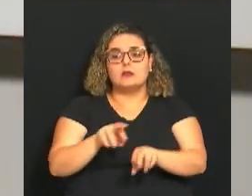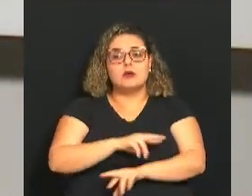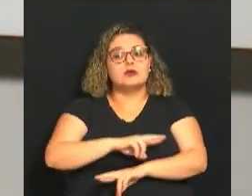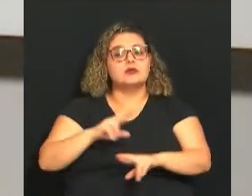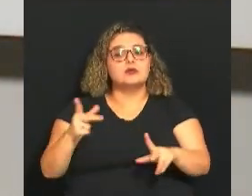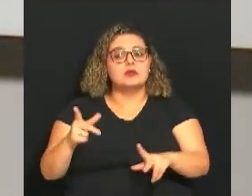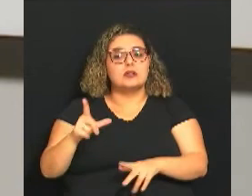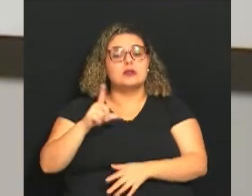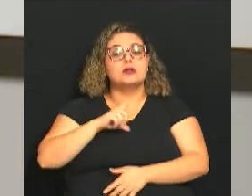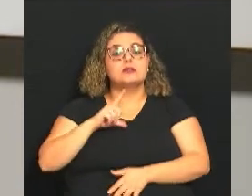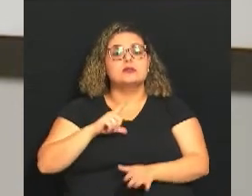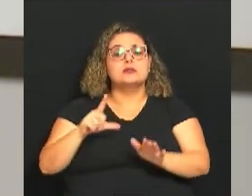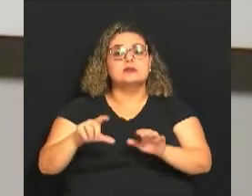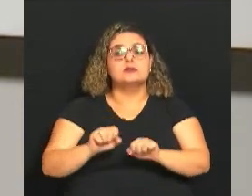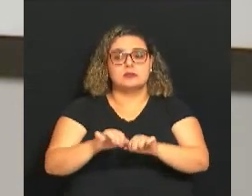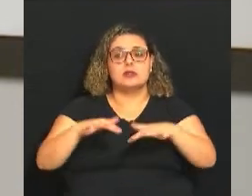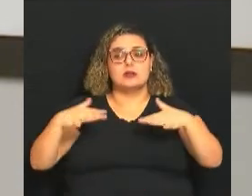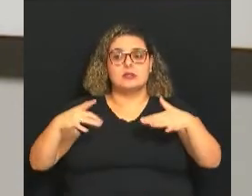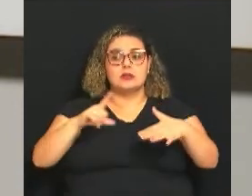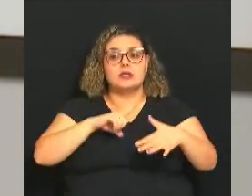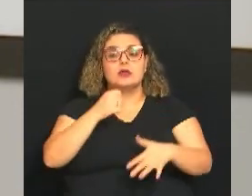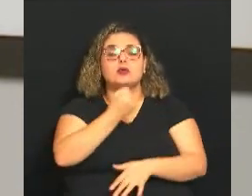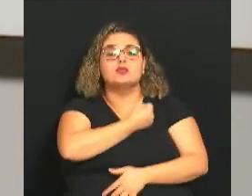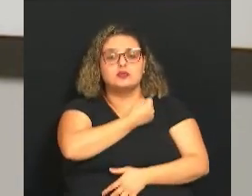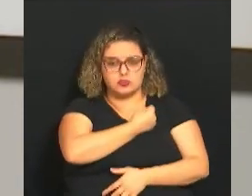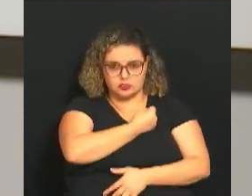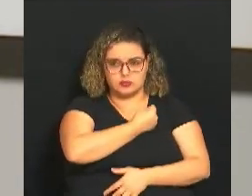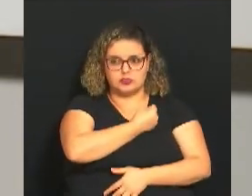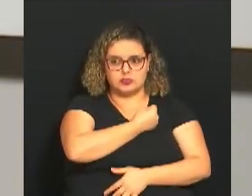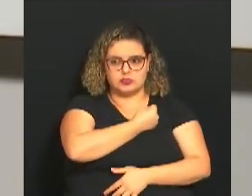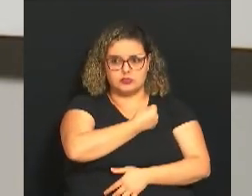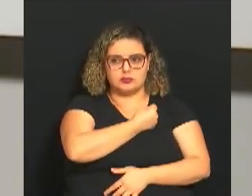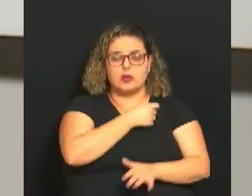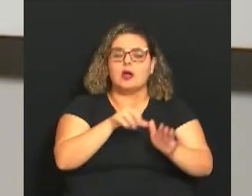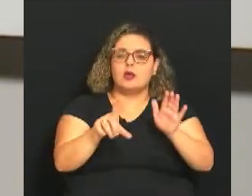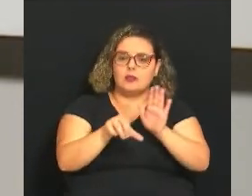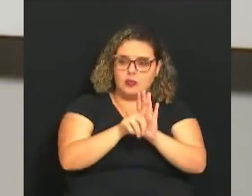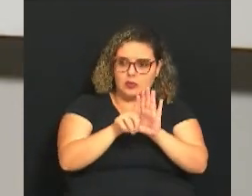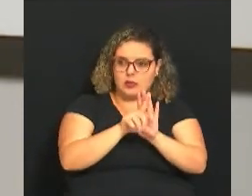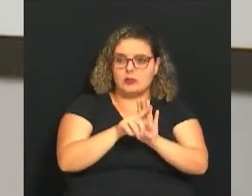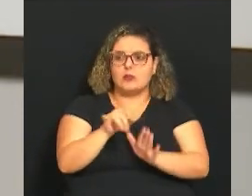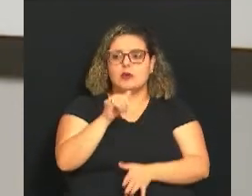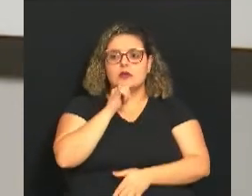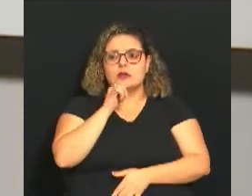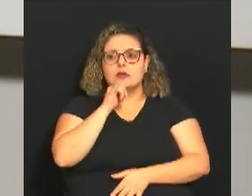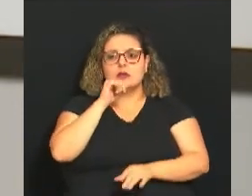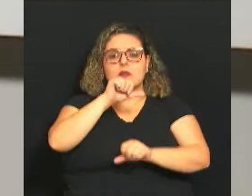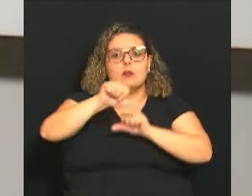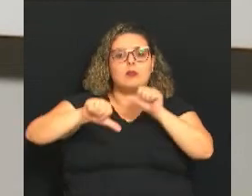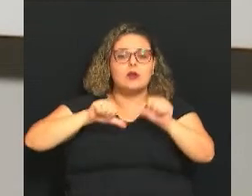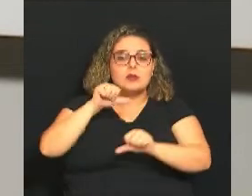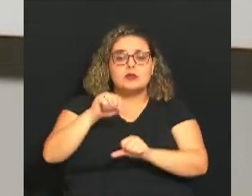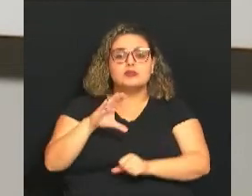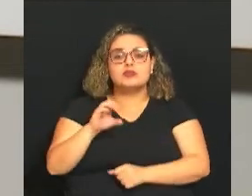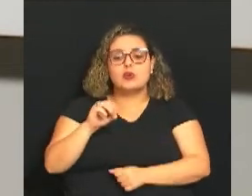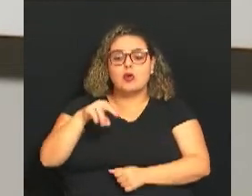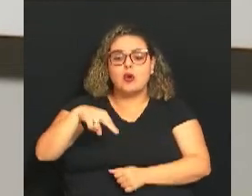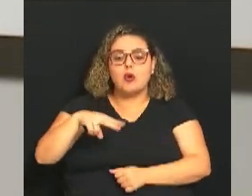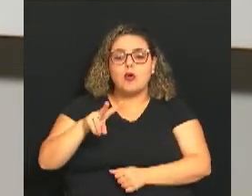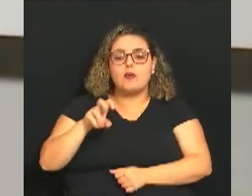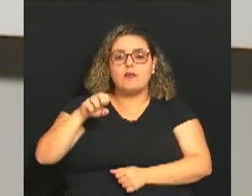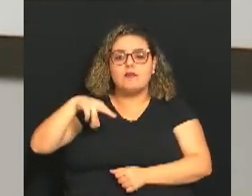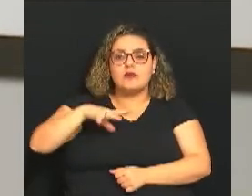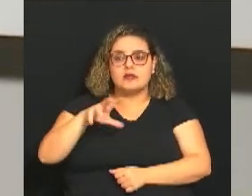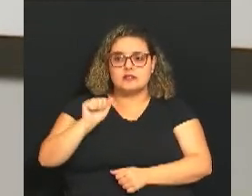temos assembleias que têm quórum, e elas precisam, os quórums são por lei. Por exemplo, uma troca de convenção. E nunca se consegue 2/3